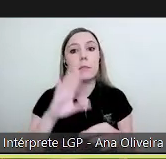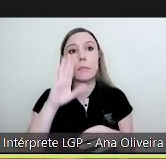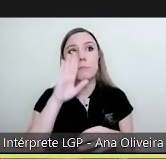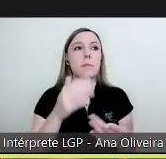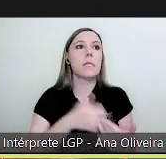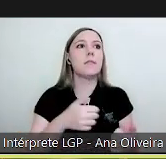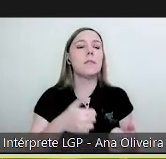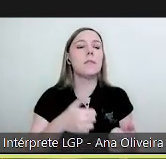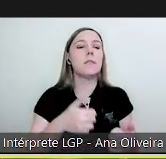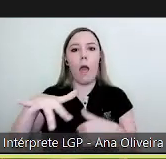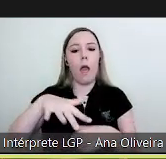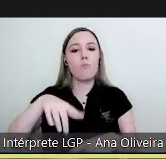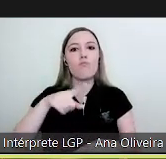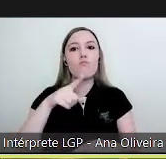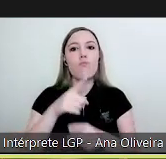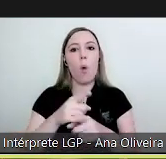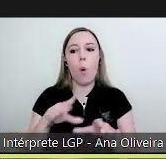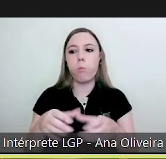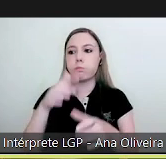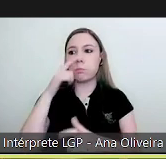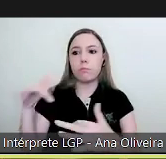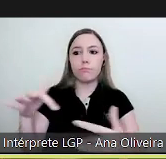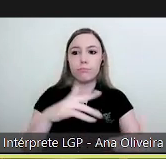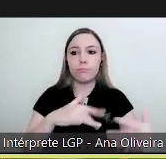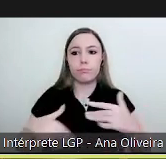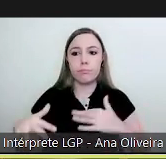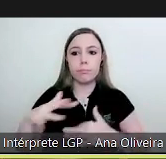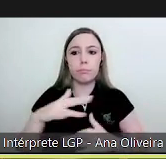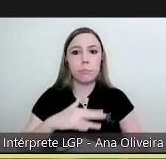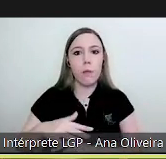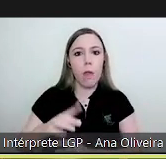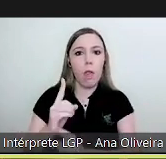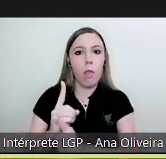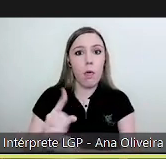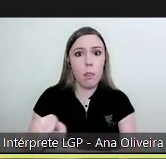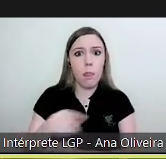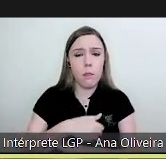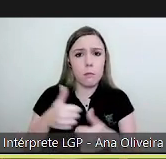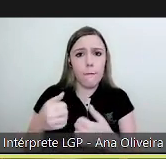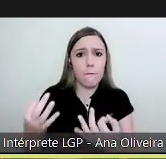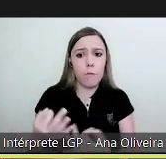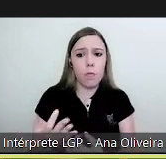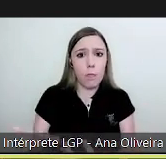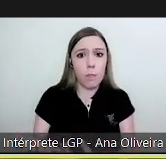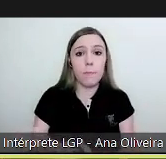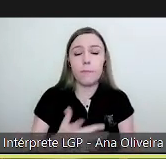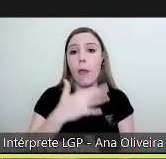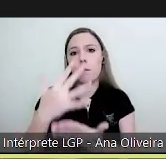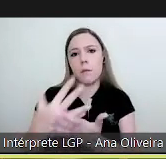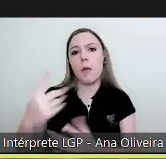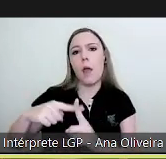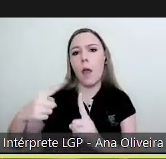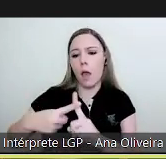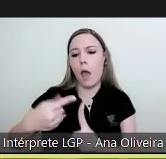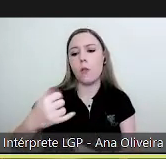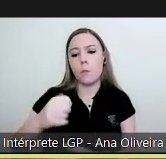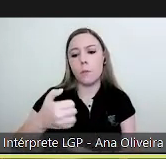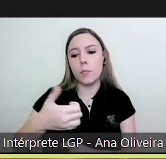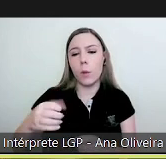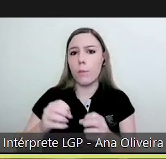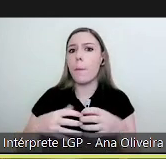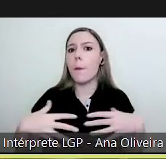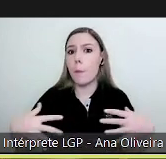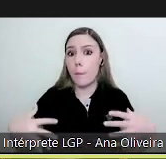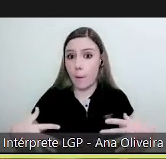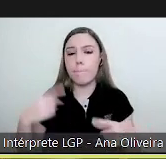lugar comum da população, cada vez mais será até 2050, apresentando os próprios